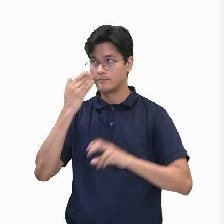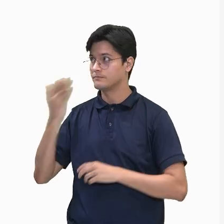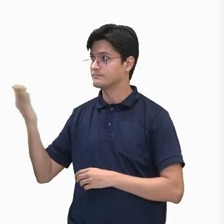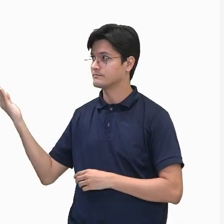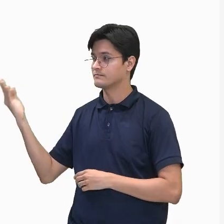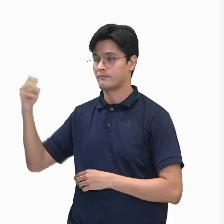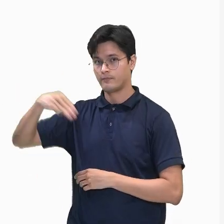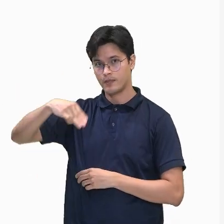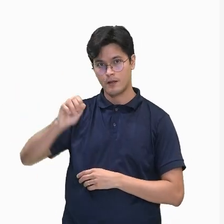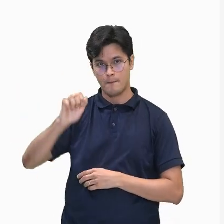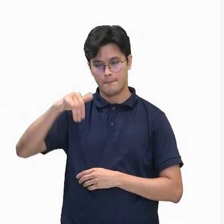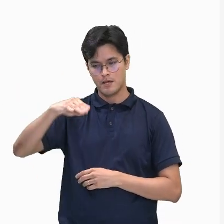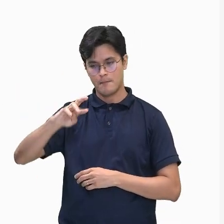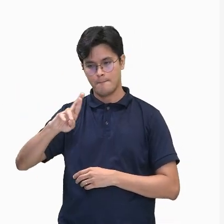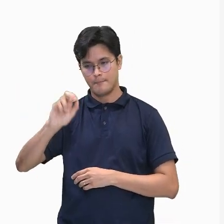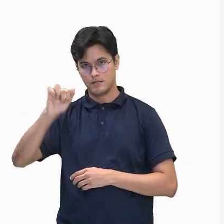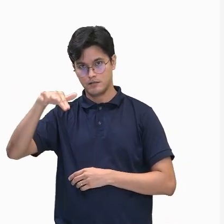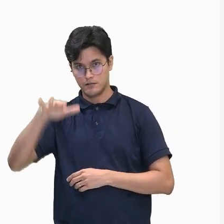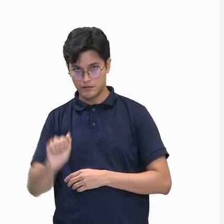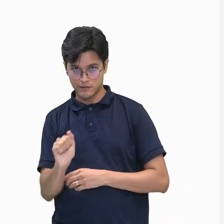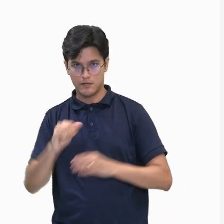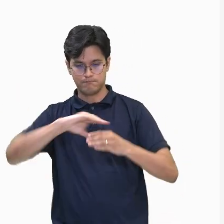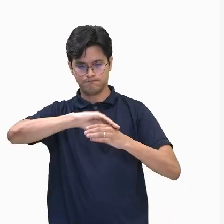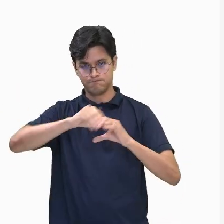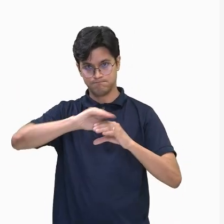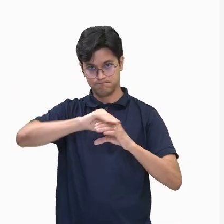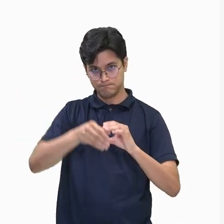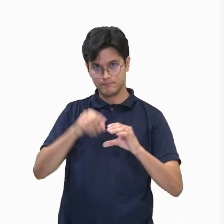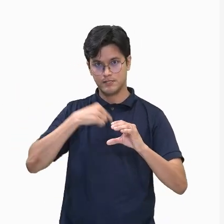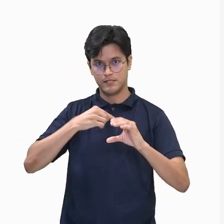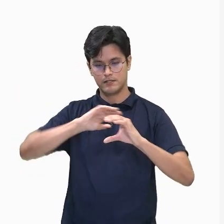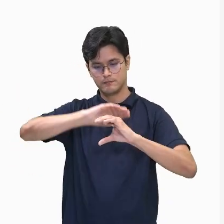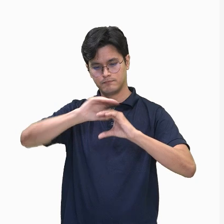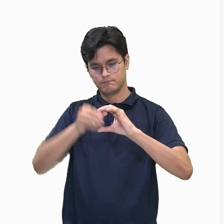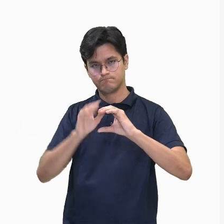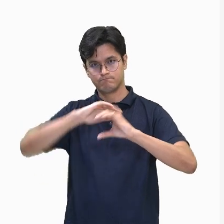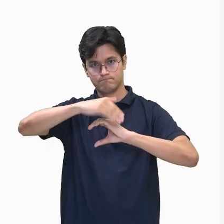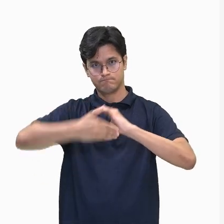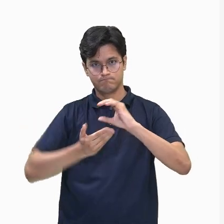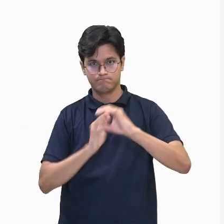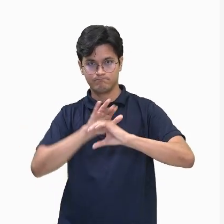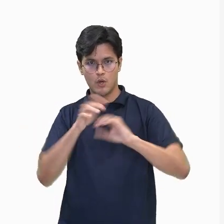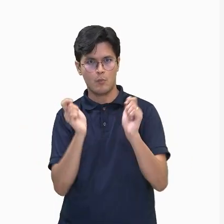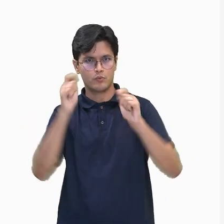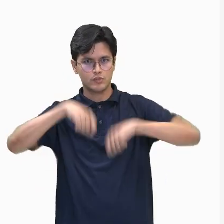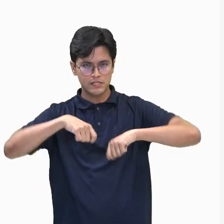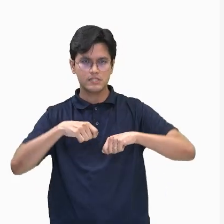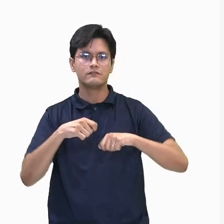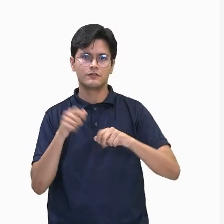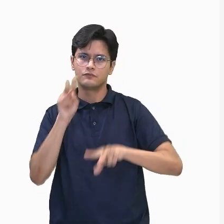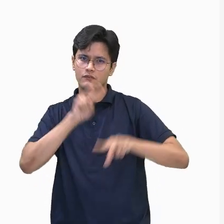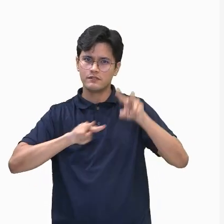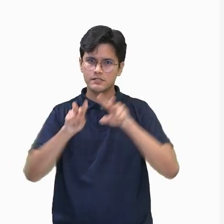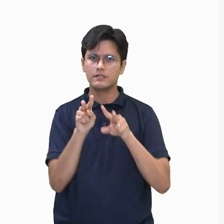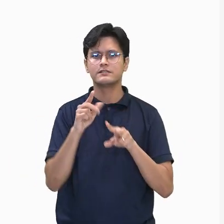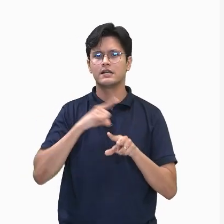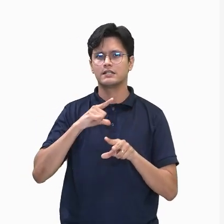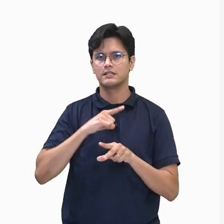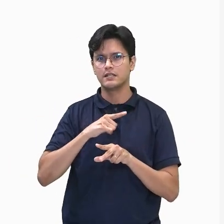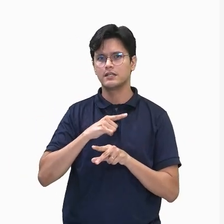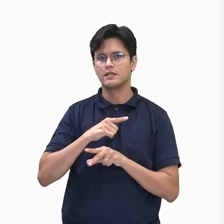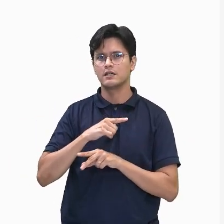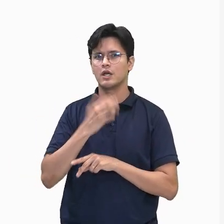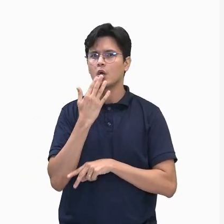membrana plasmática é todo esse envoltório que você pode visualizar na cor azul mais escuro,